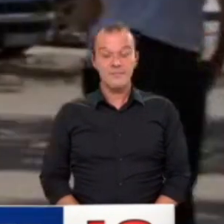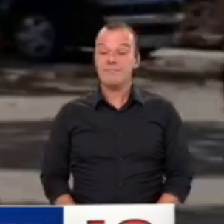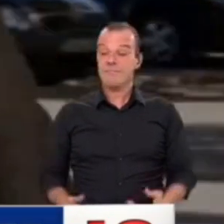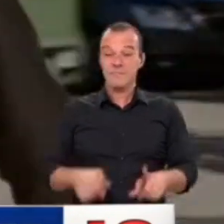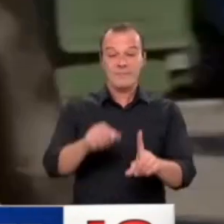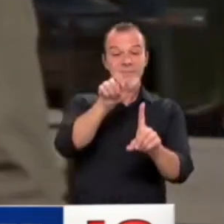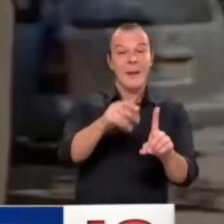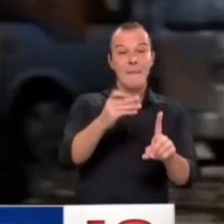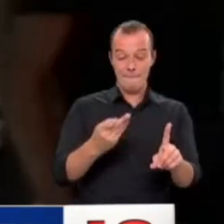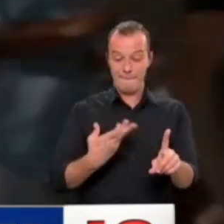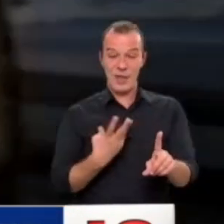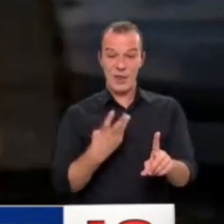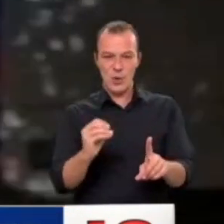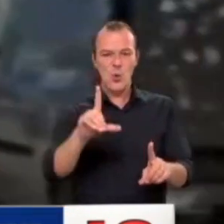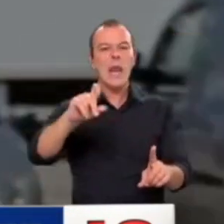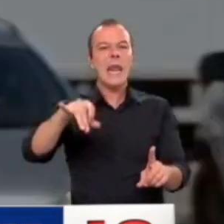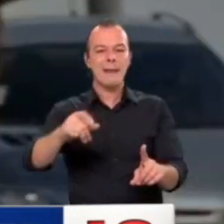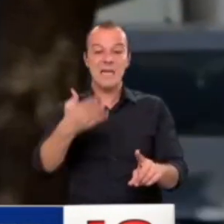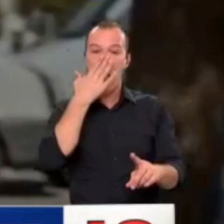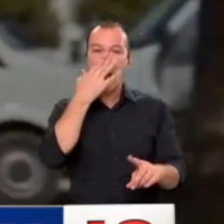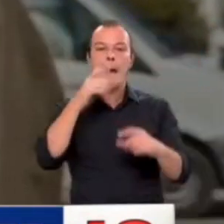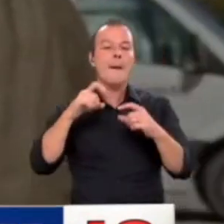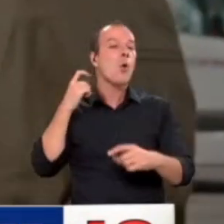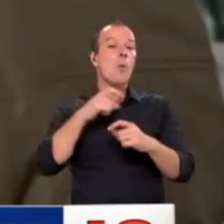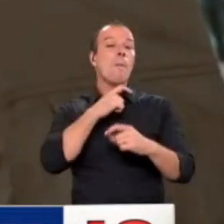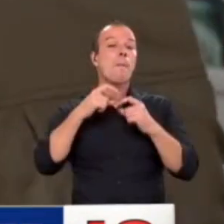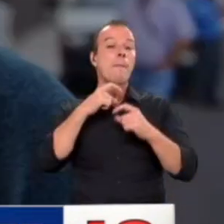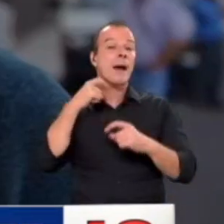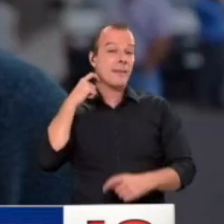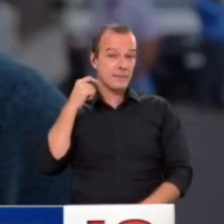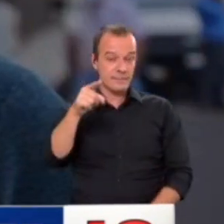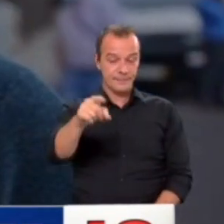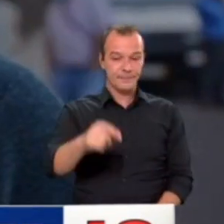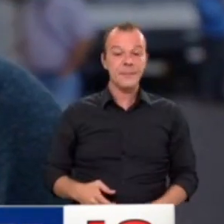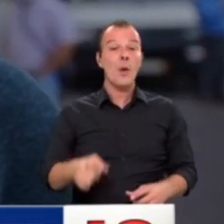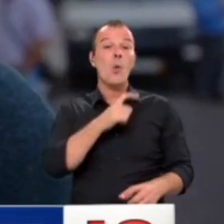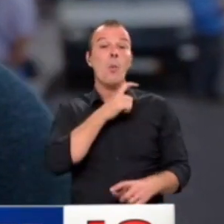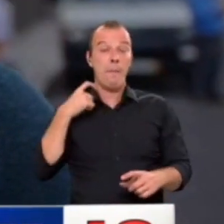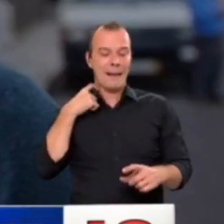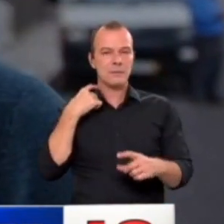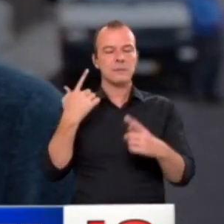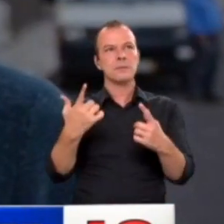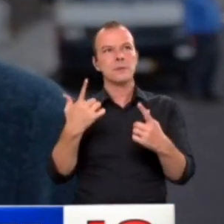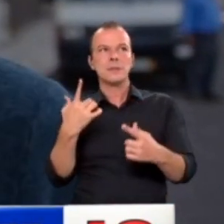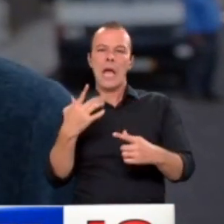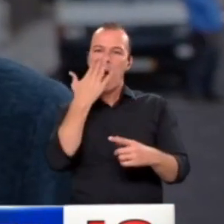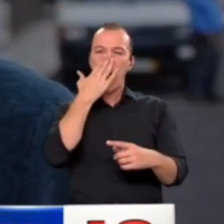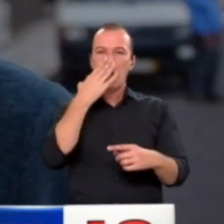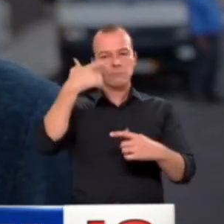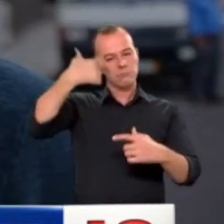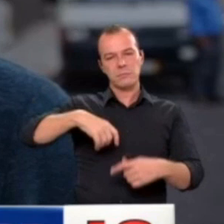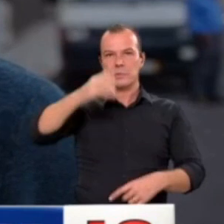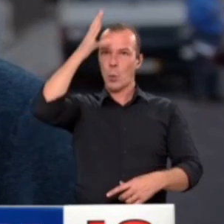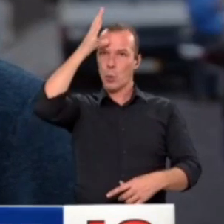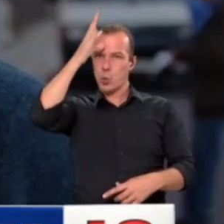Pedro Lamar é o padre Santiago. Eu acho que lhe está a faltar uma coisa. Este padre é um padre pensante, é um padre intelectual, que